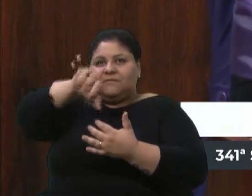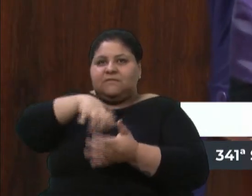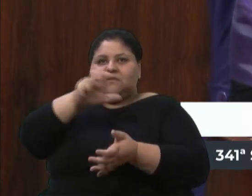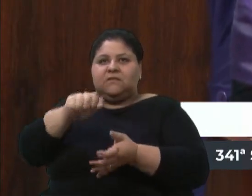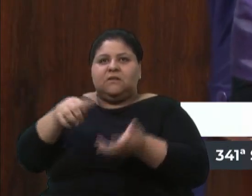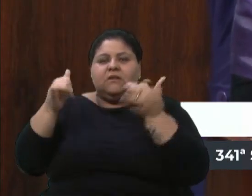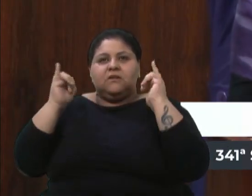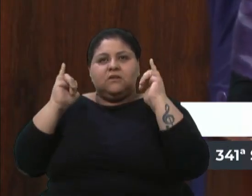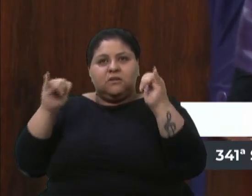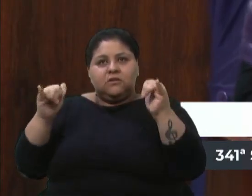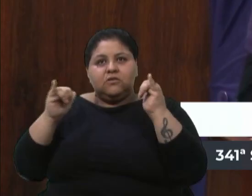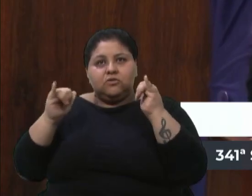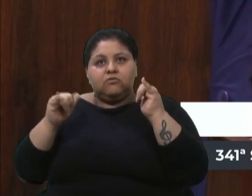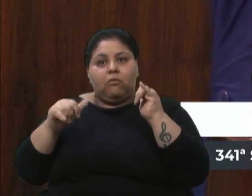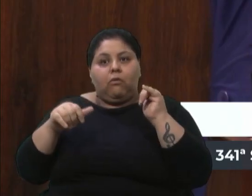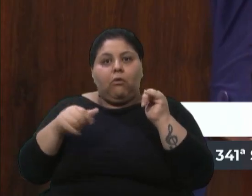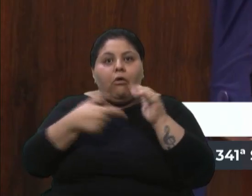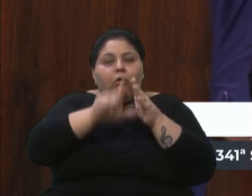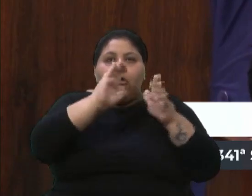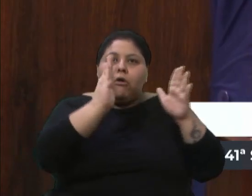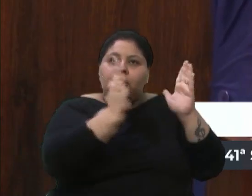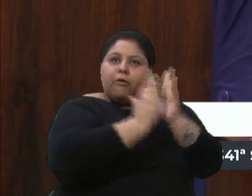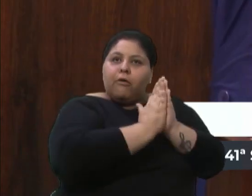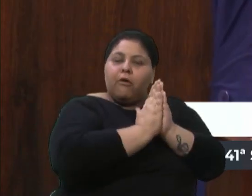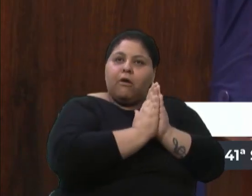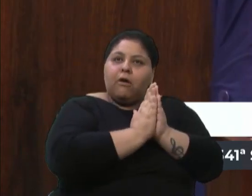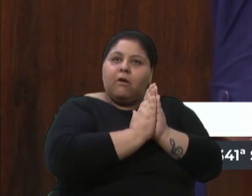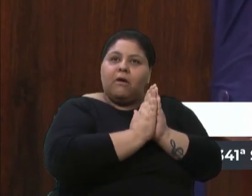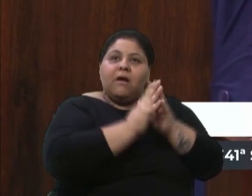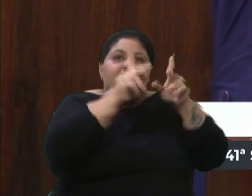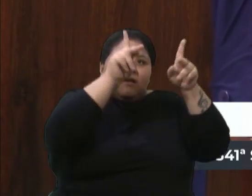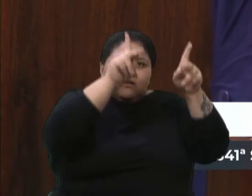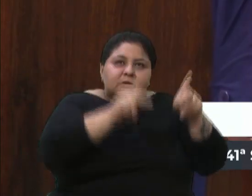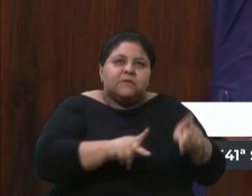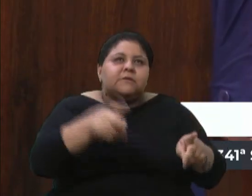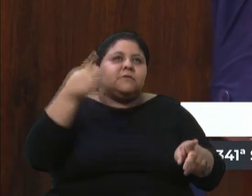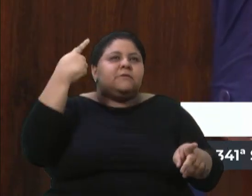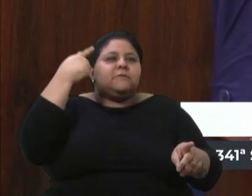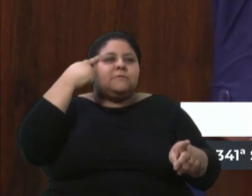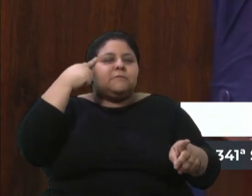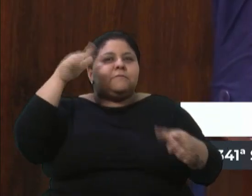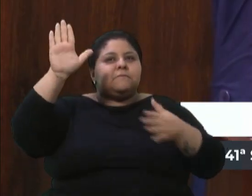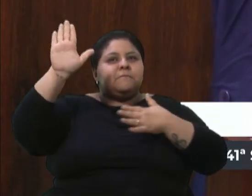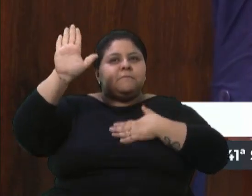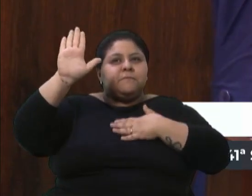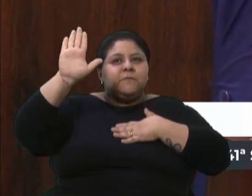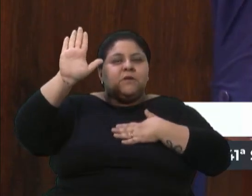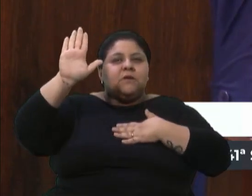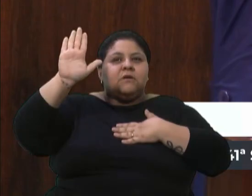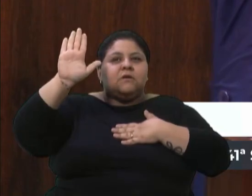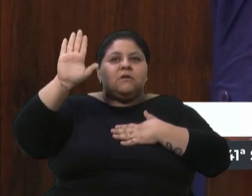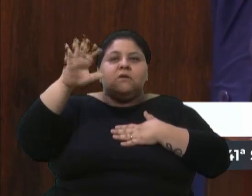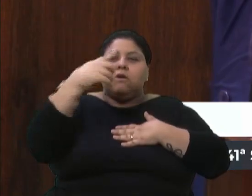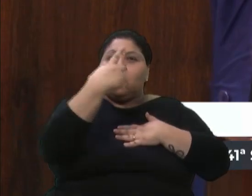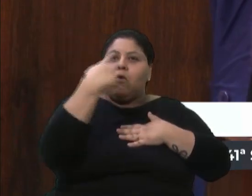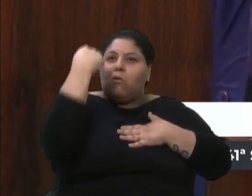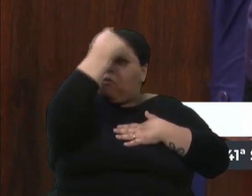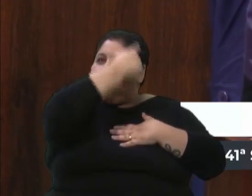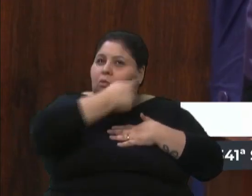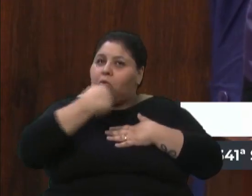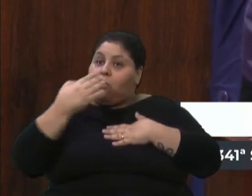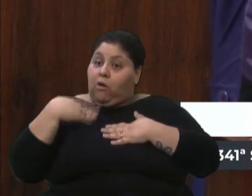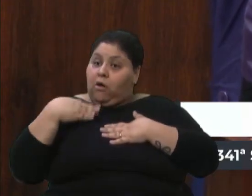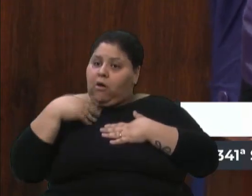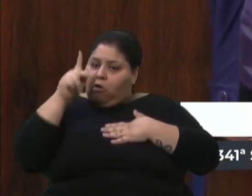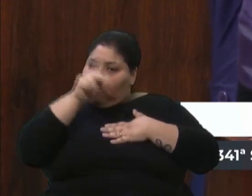que foram prometidos, as pessoas, nós fizemos as contas na época, era 1 hora. Eu dei aula lá no